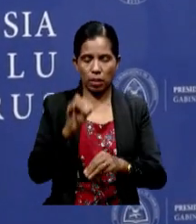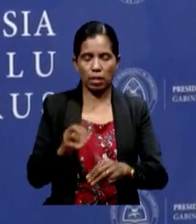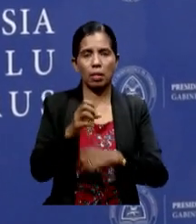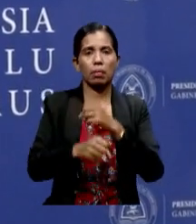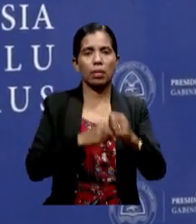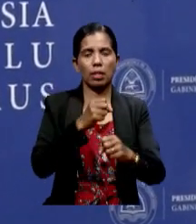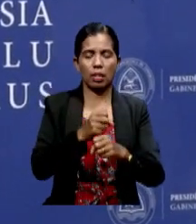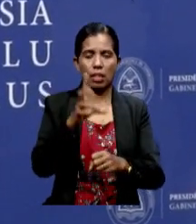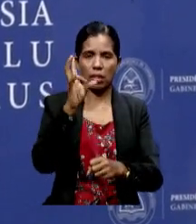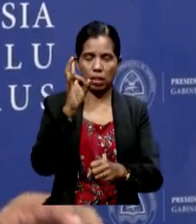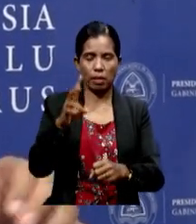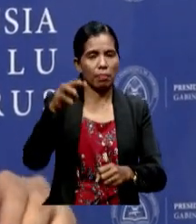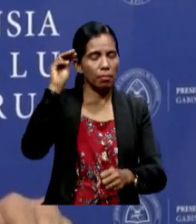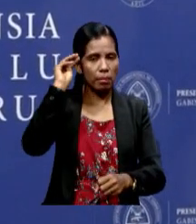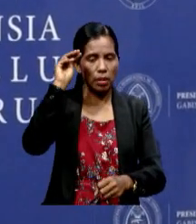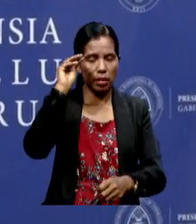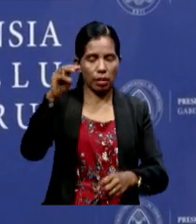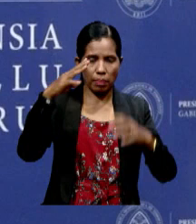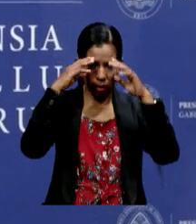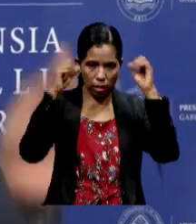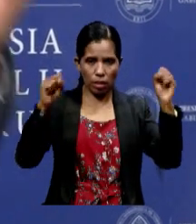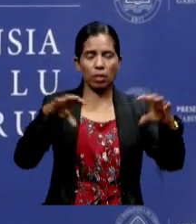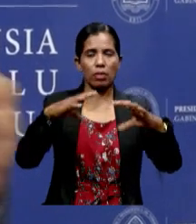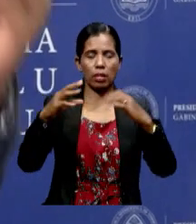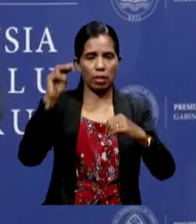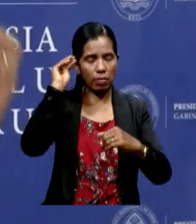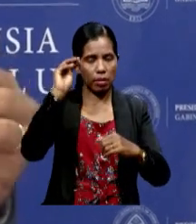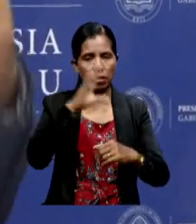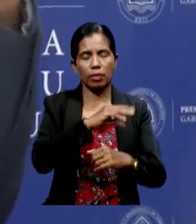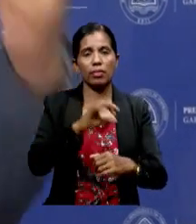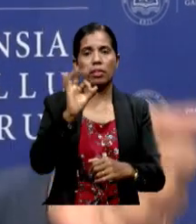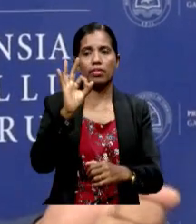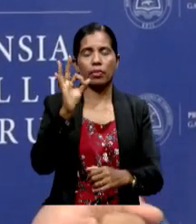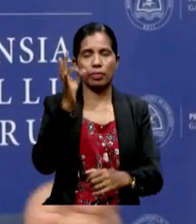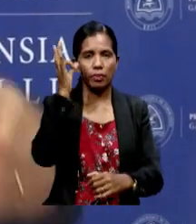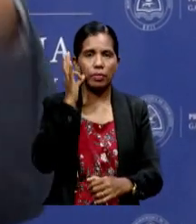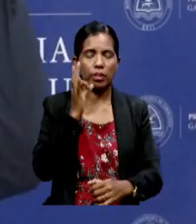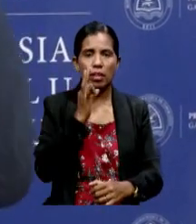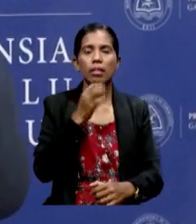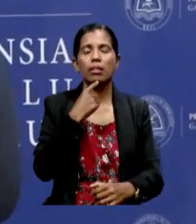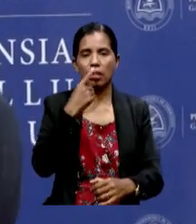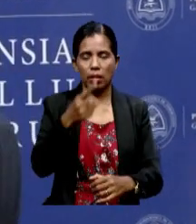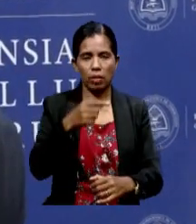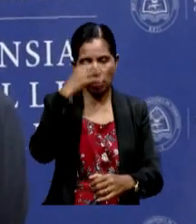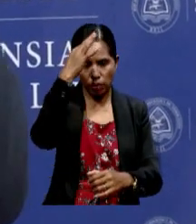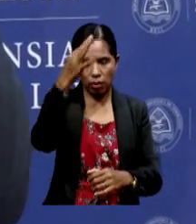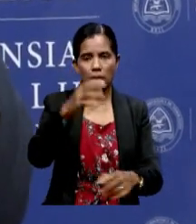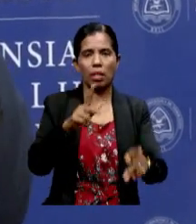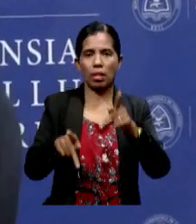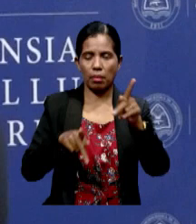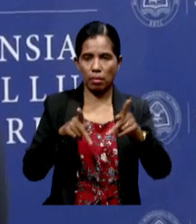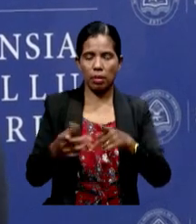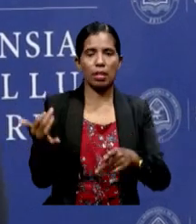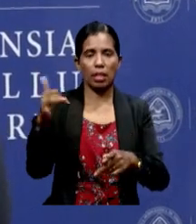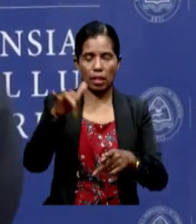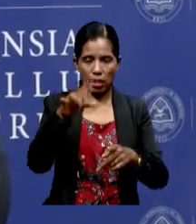hitu. Ministro Presidência Conselho Ministro Fidelis Manuel Leite Magalhães Sateten, o acordo né, e a futuro comunidade Sirnebe, Rele